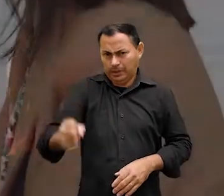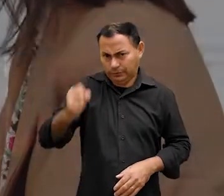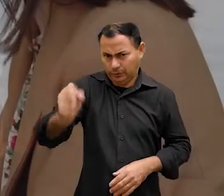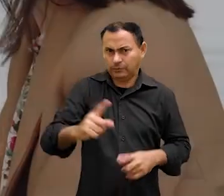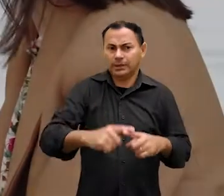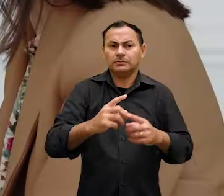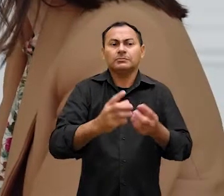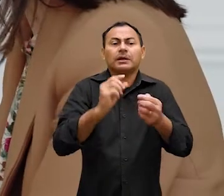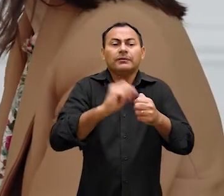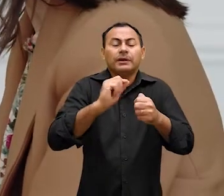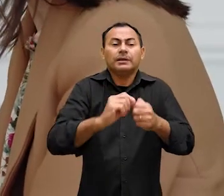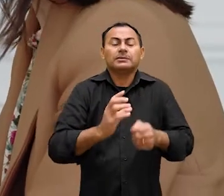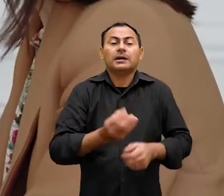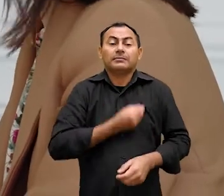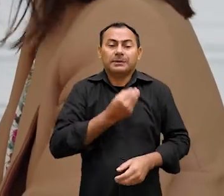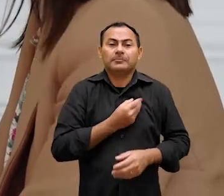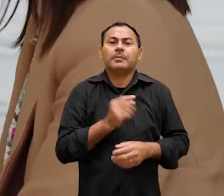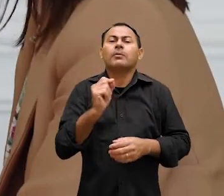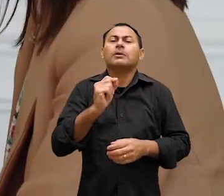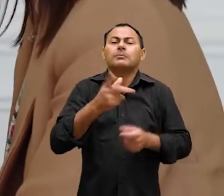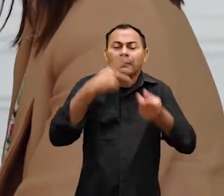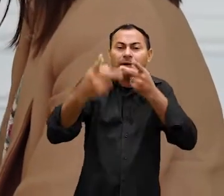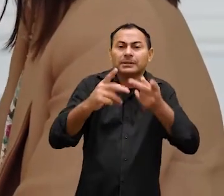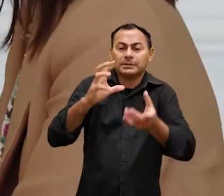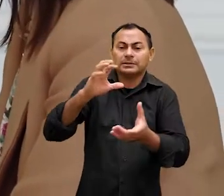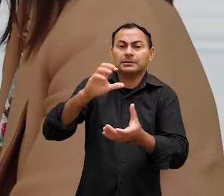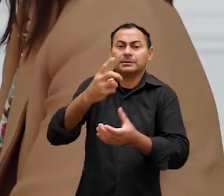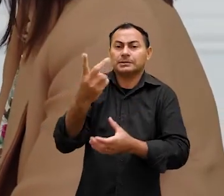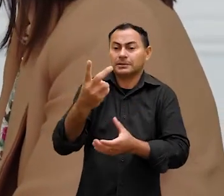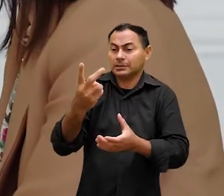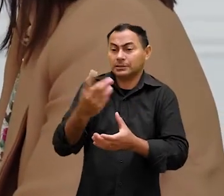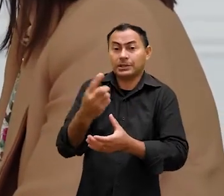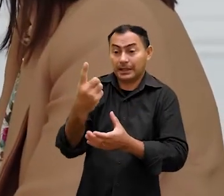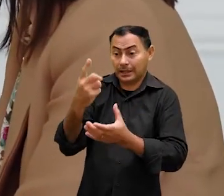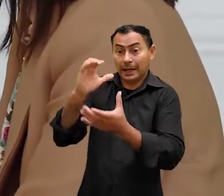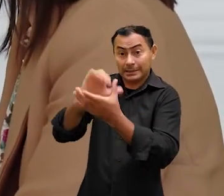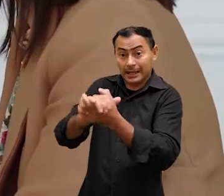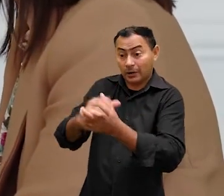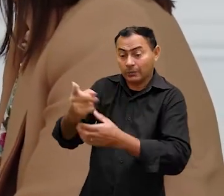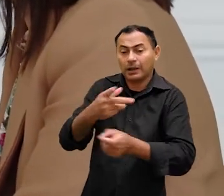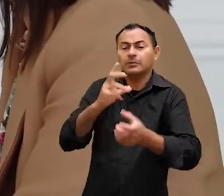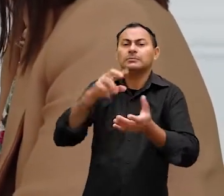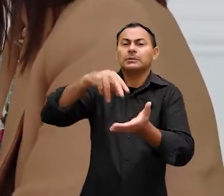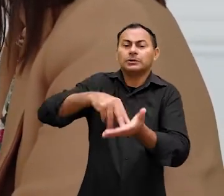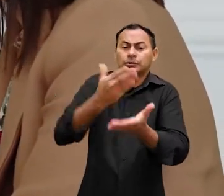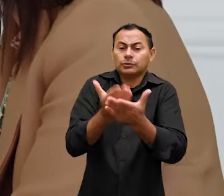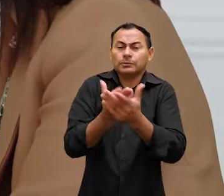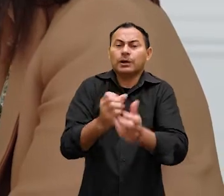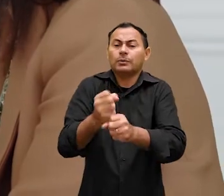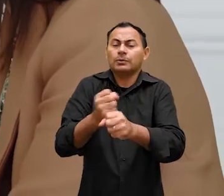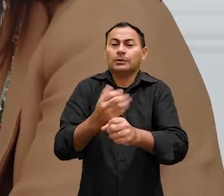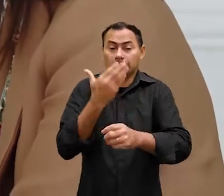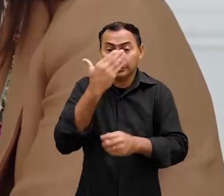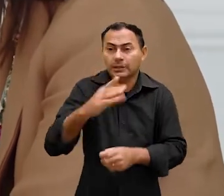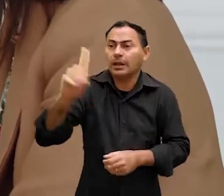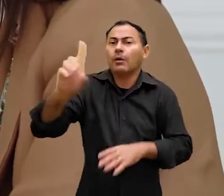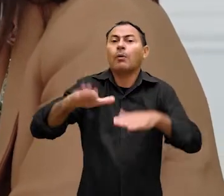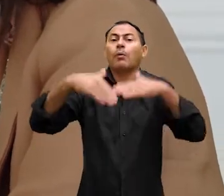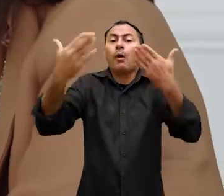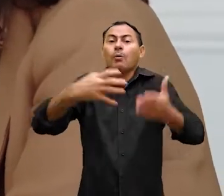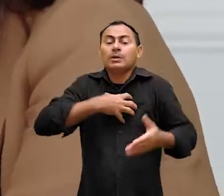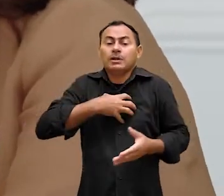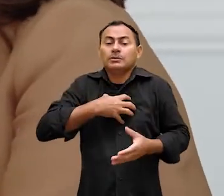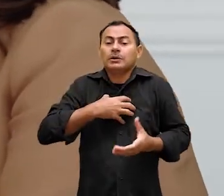você teria dito a esse casal que estava participando dos seus estudos bíblicos há anos? Diante de Deus, qual era o